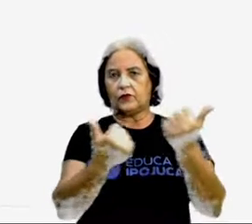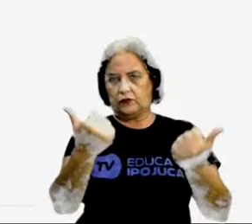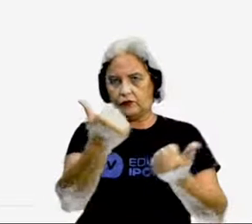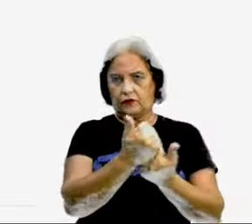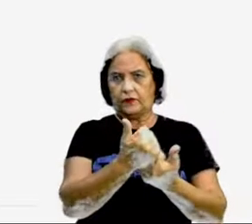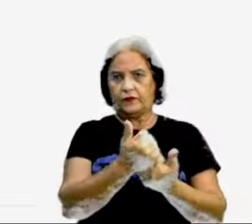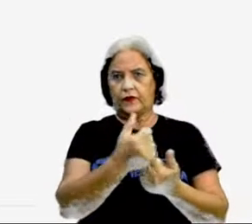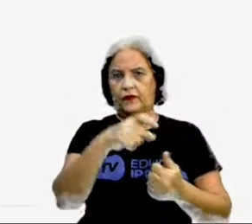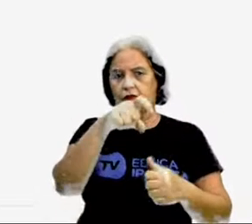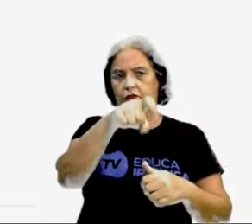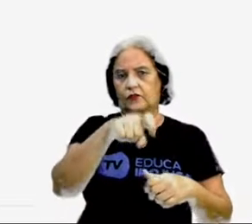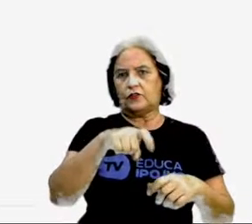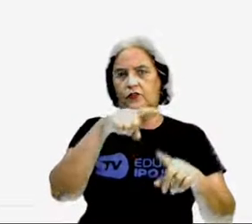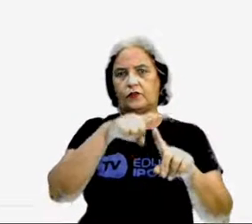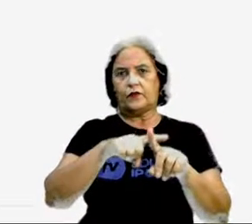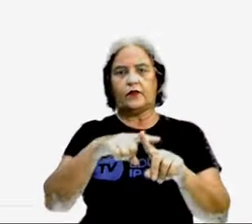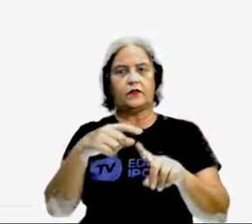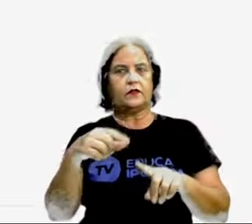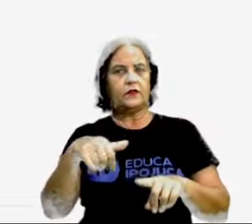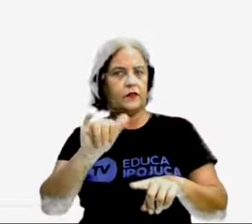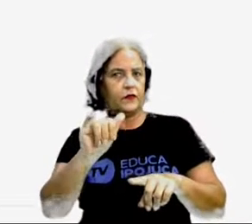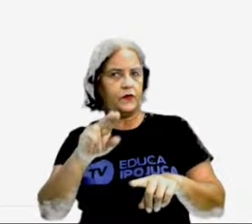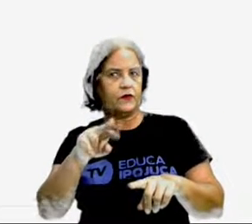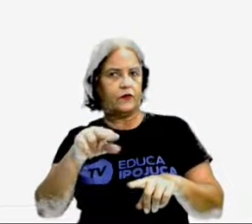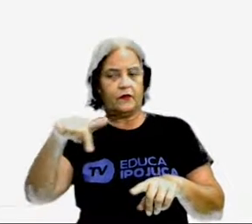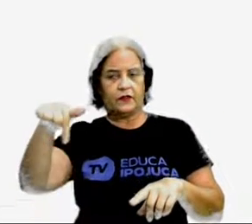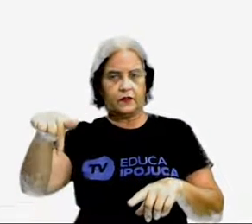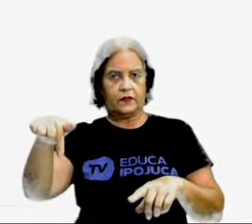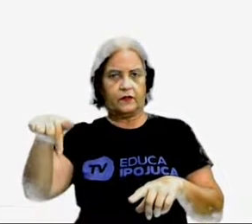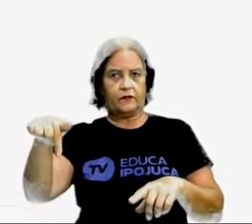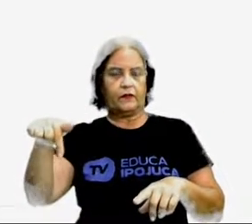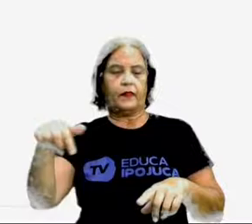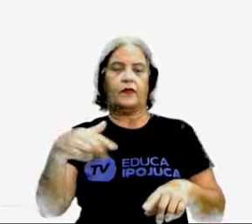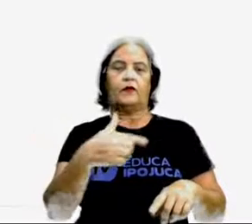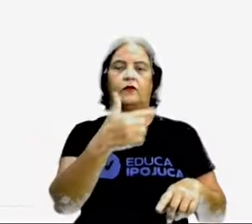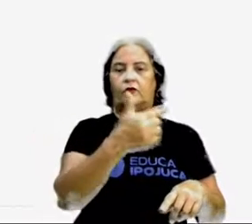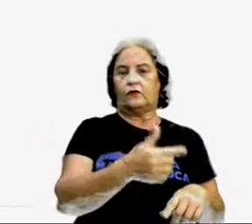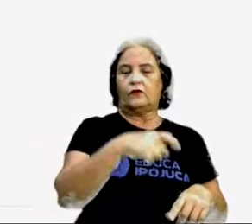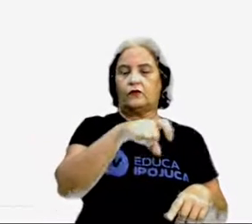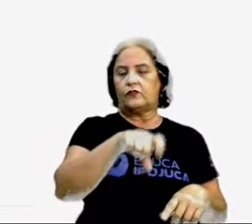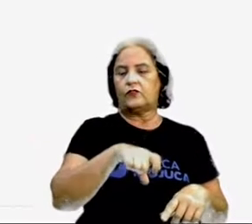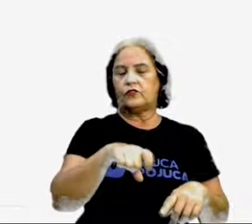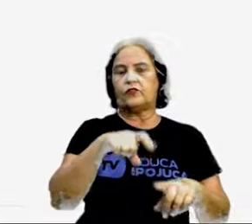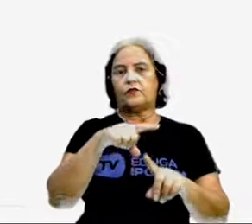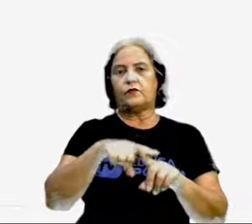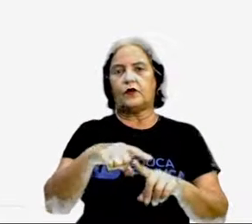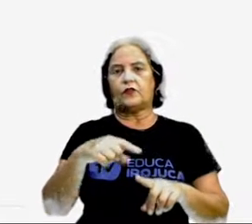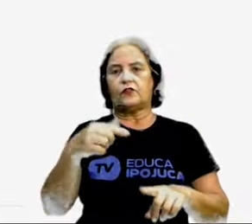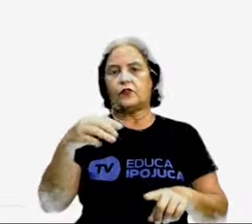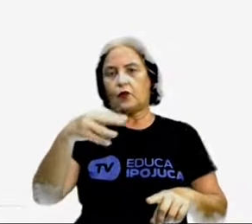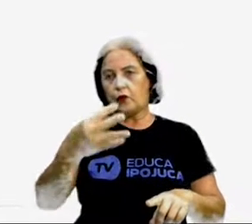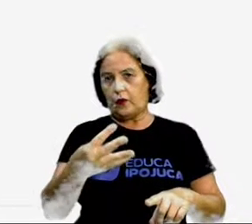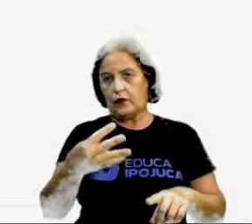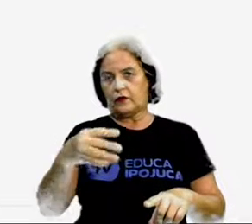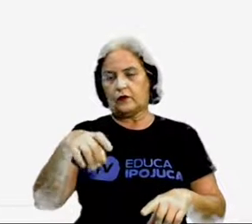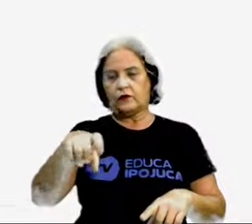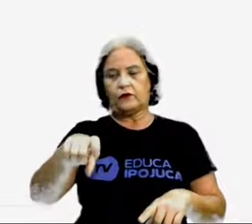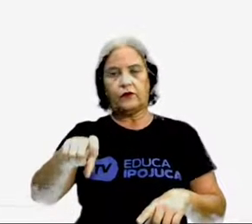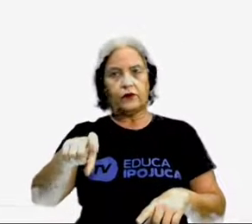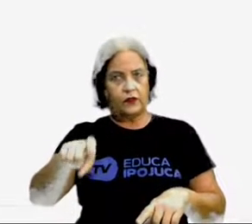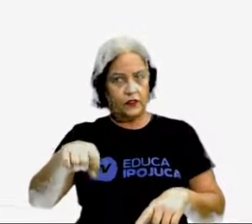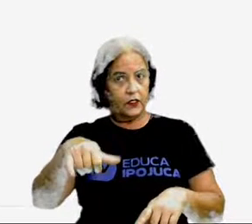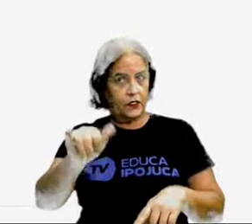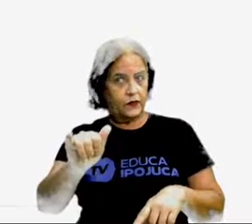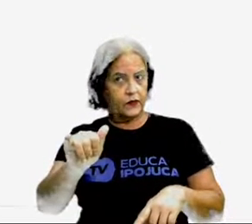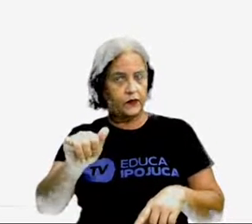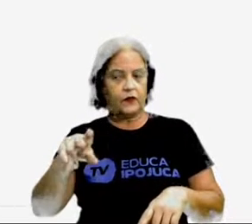é igual a 7. 2x mais 4y igual a 22. O que eu vou